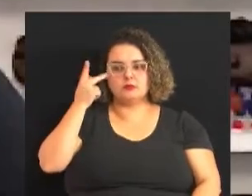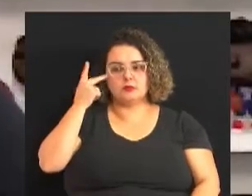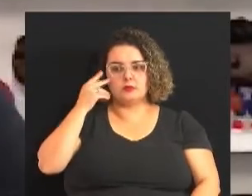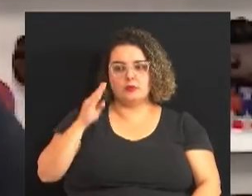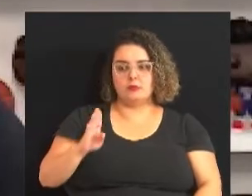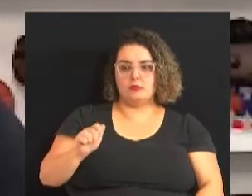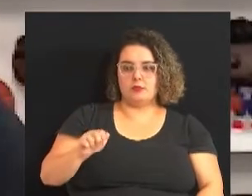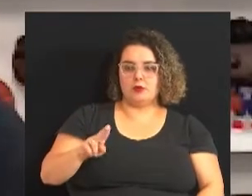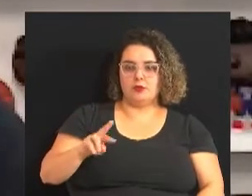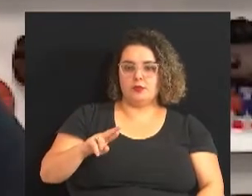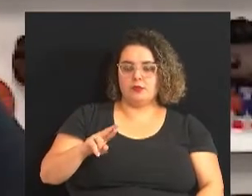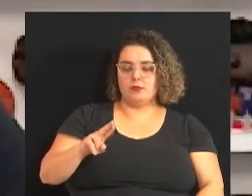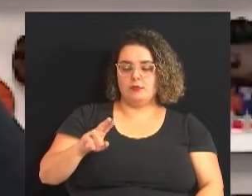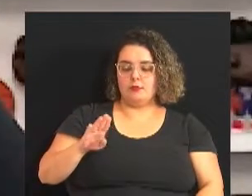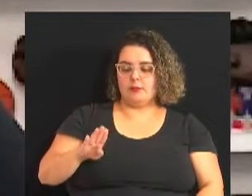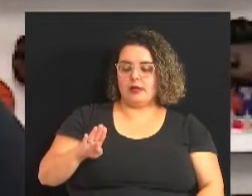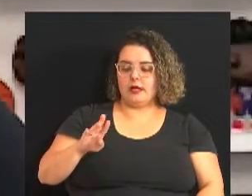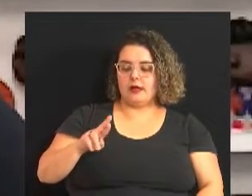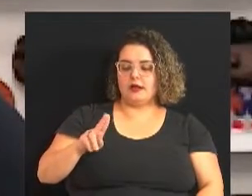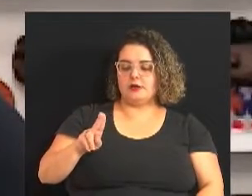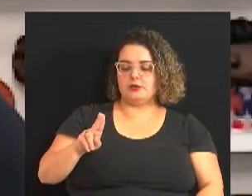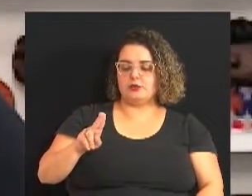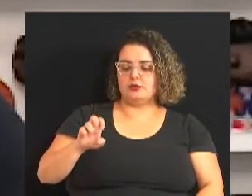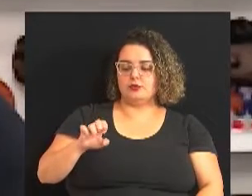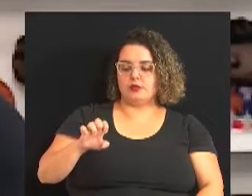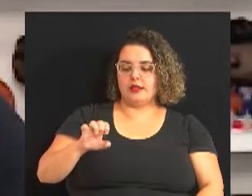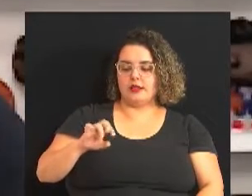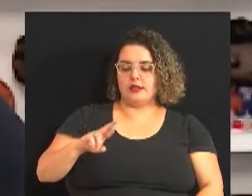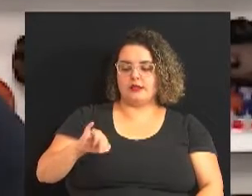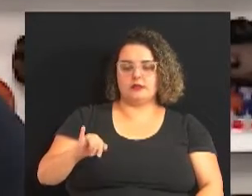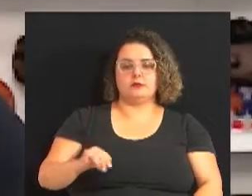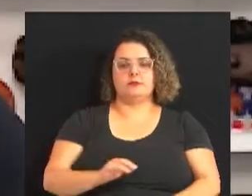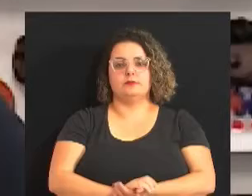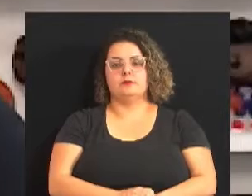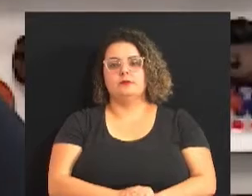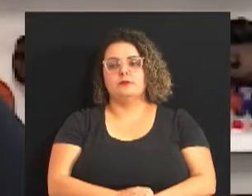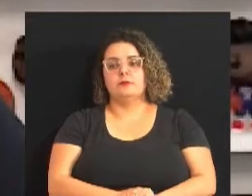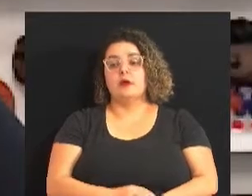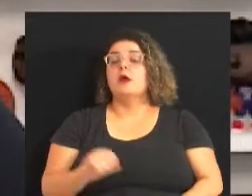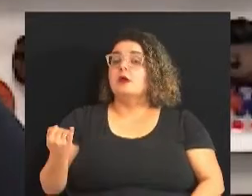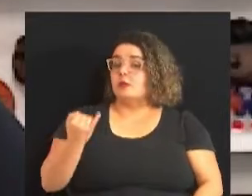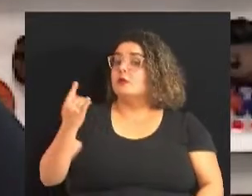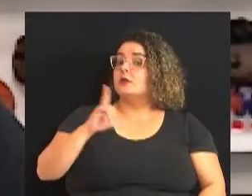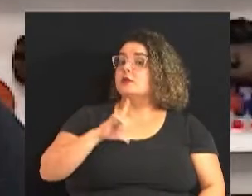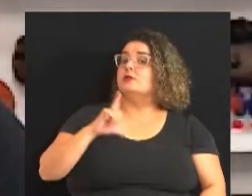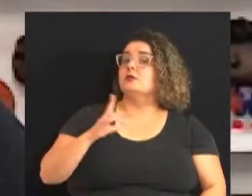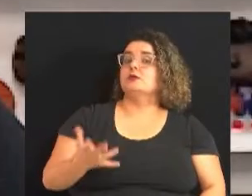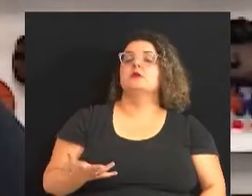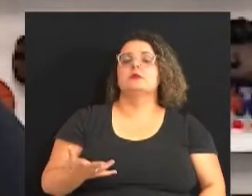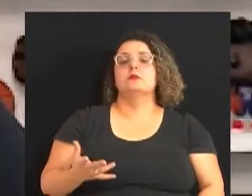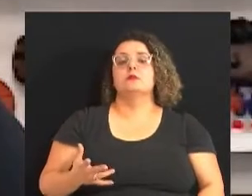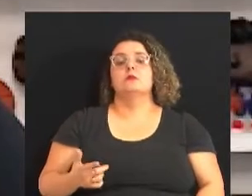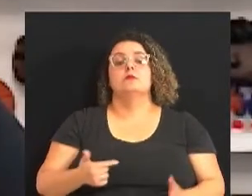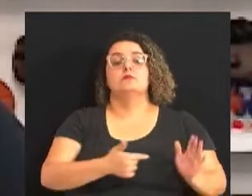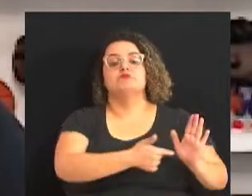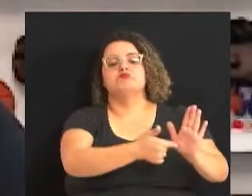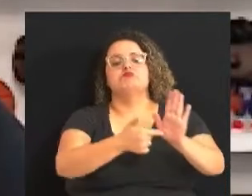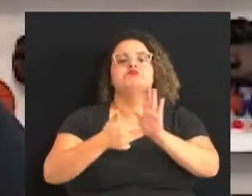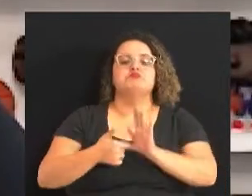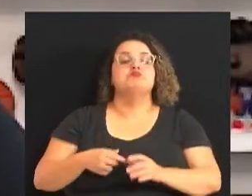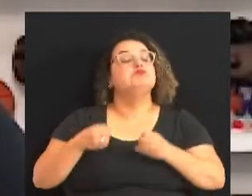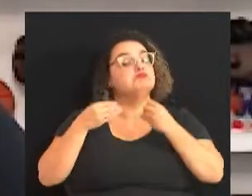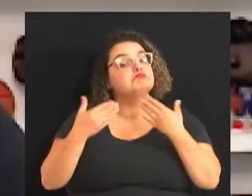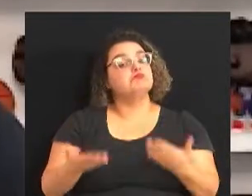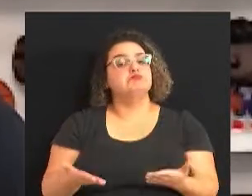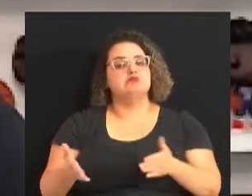mas sempre em relação ao feminino. Então é importante você ter, é importante deixar uma ótima imagem, aproveitar esse momento que o